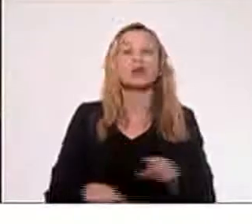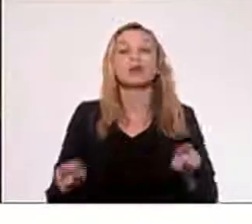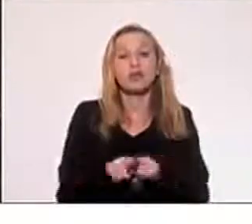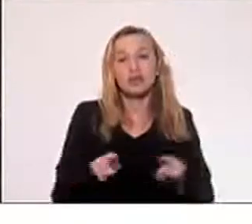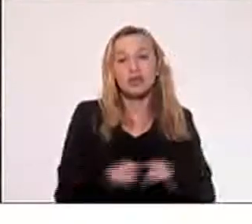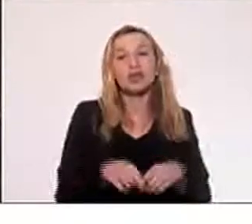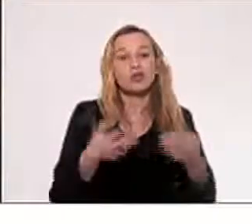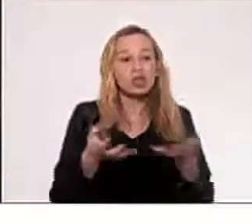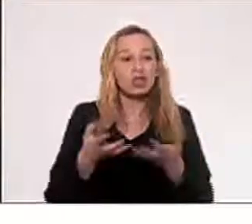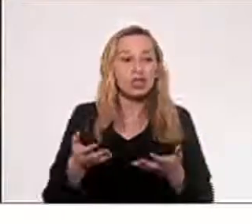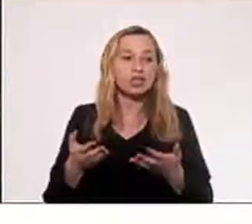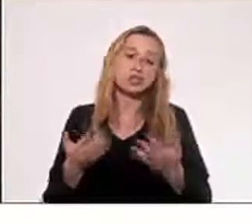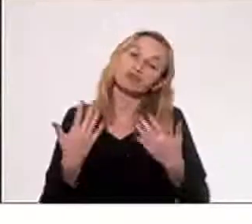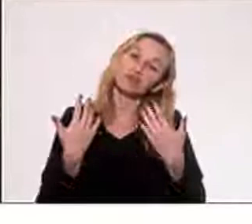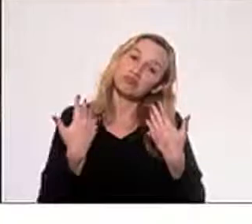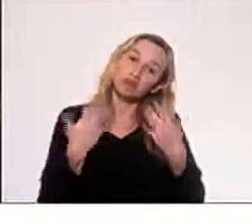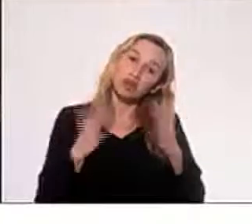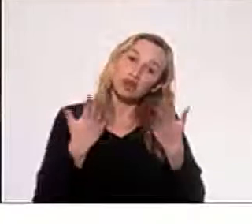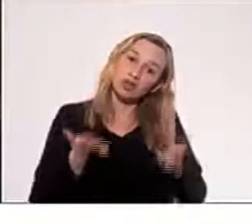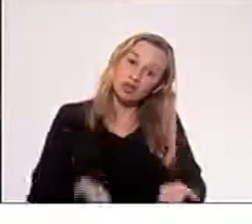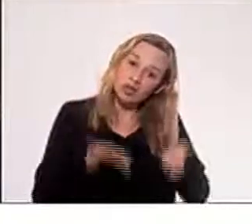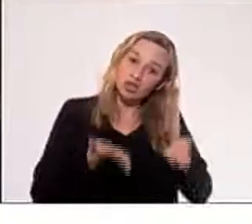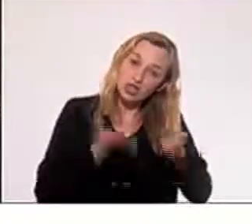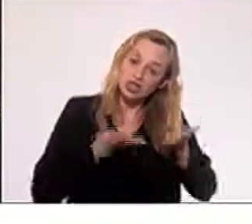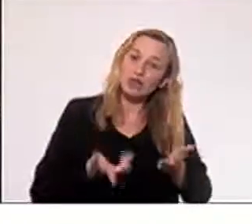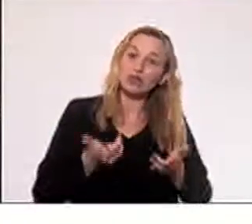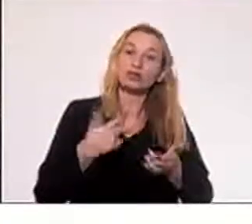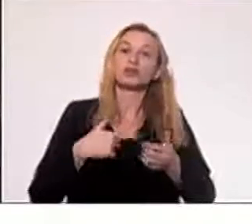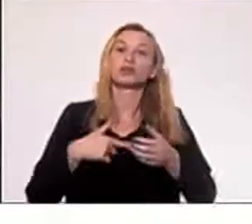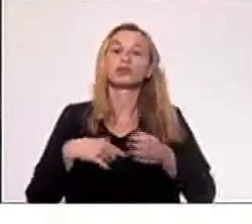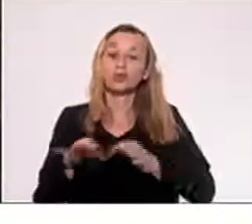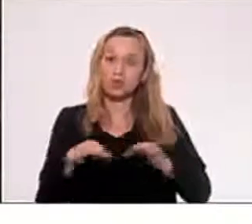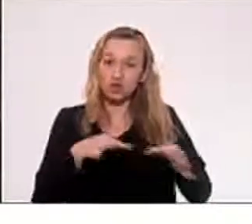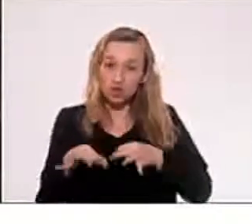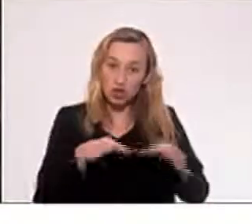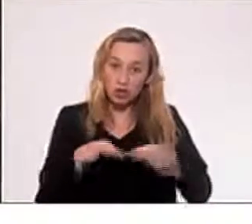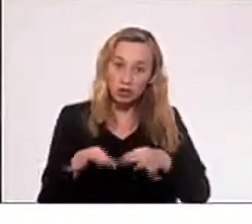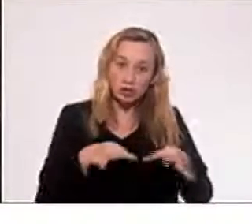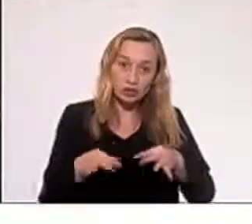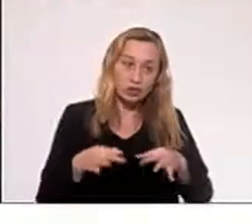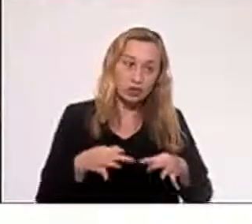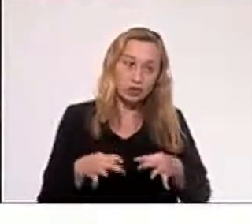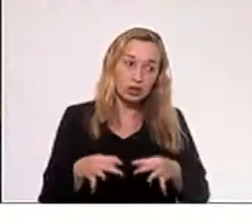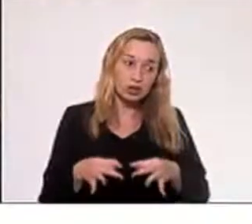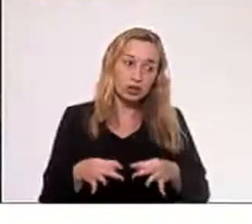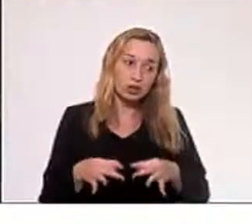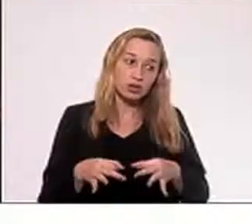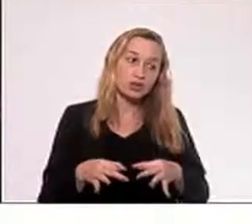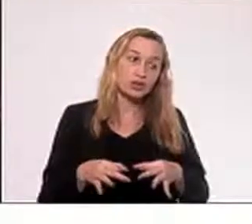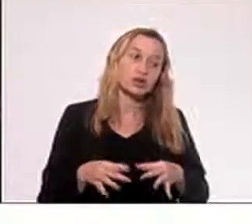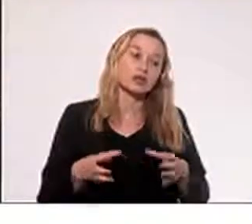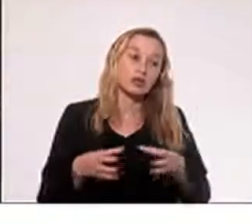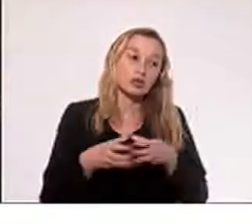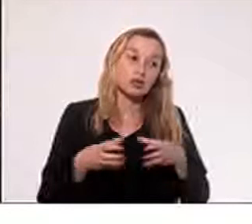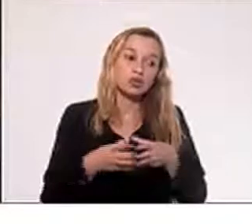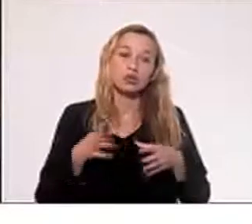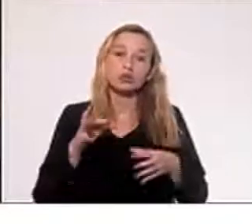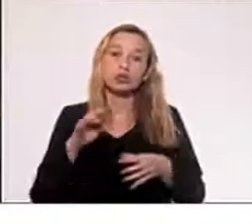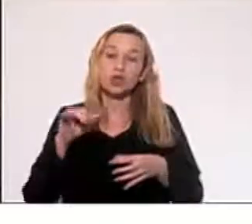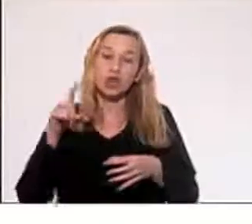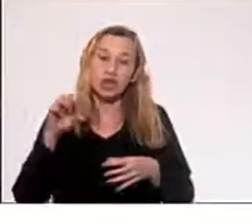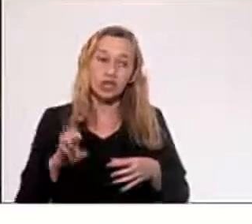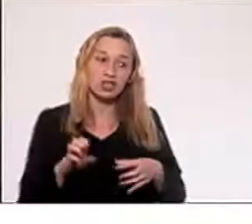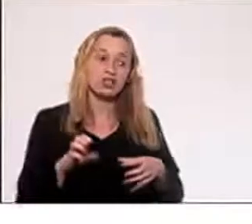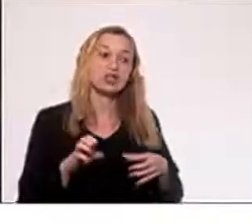dúvida nenhuma, a iniciativa desse projeto pioneiro com relação a essa rede nacional de